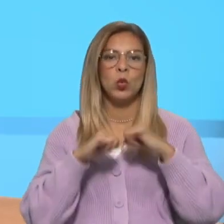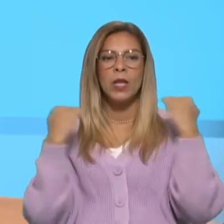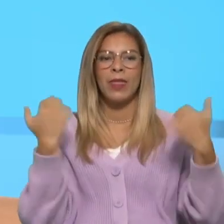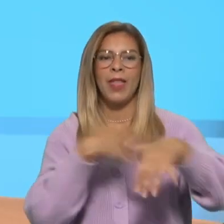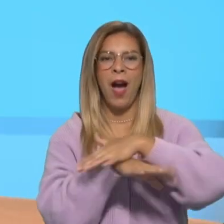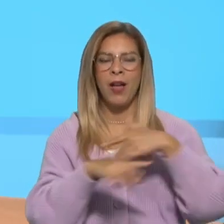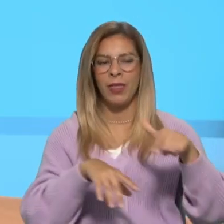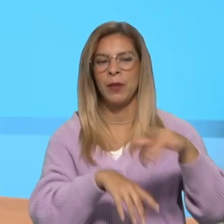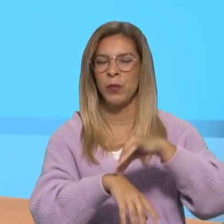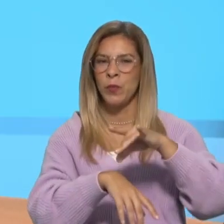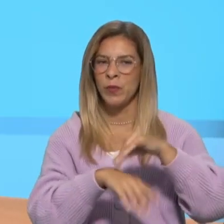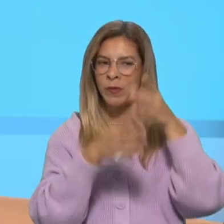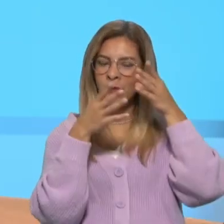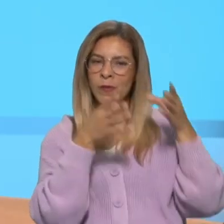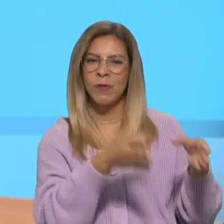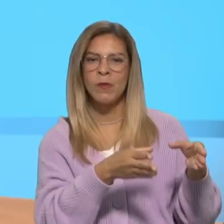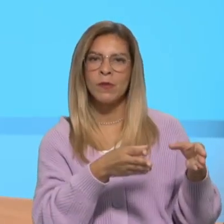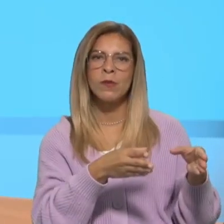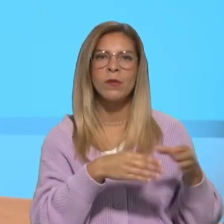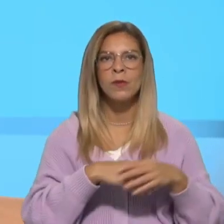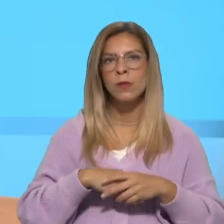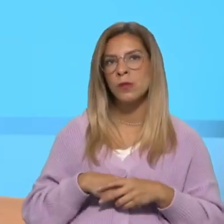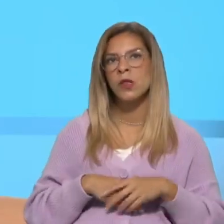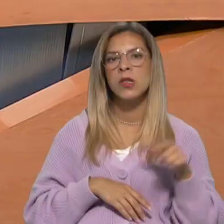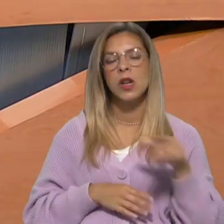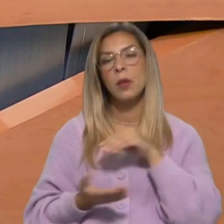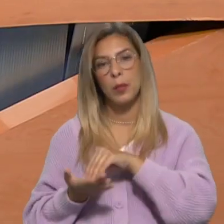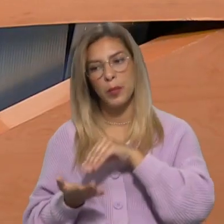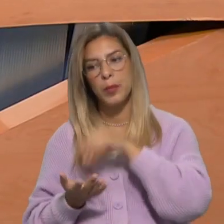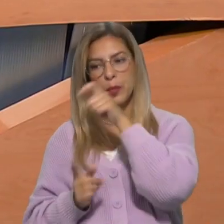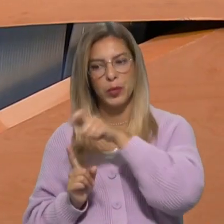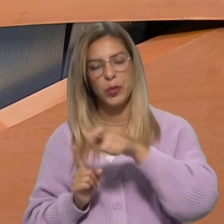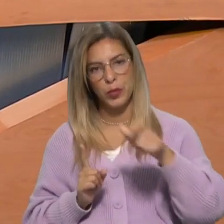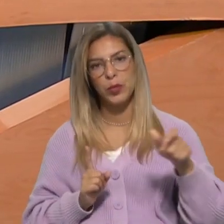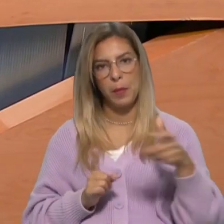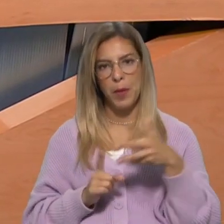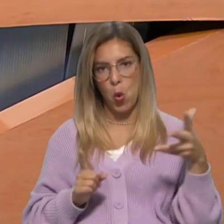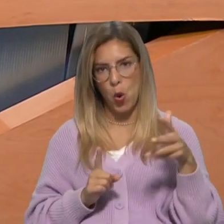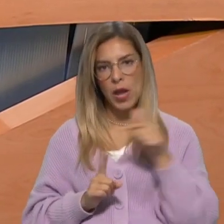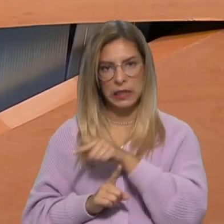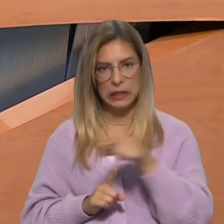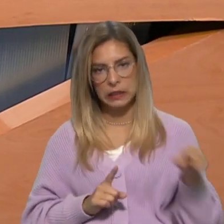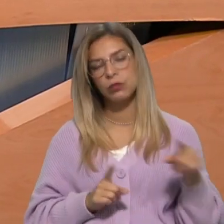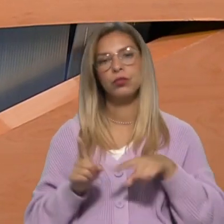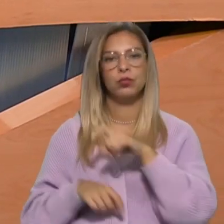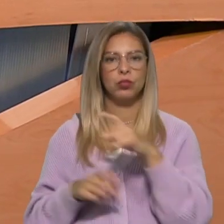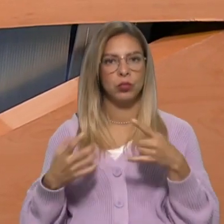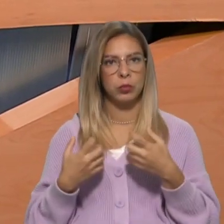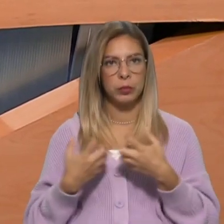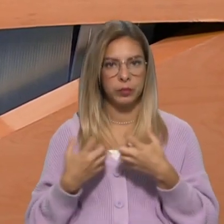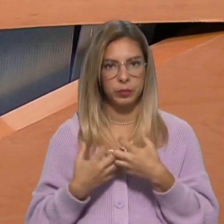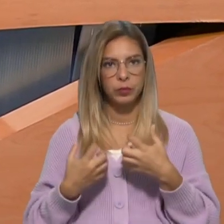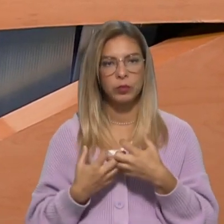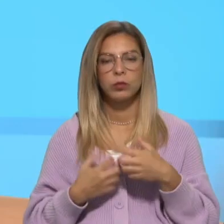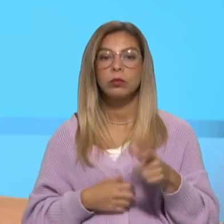creio que é muito focado ao longo do livro, que é a condição pobre de muitos refugiados, não é? E esta doença social que temos é